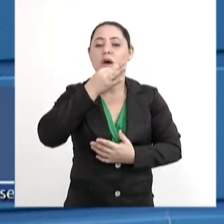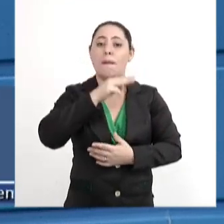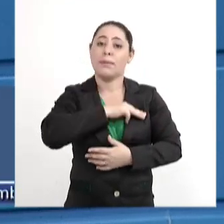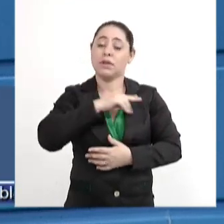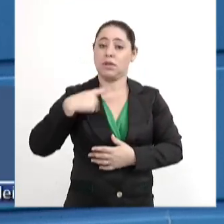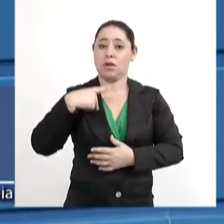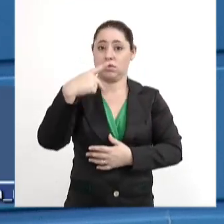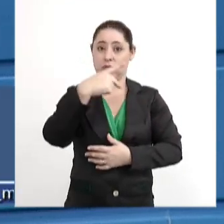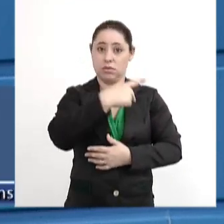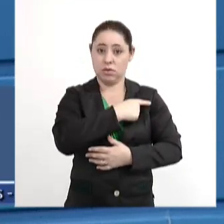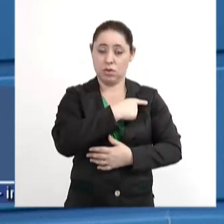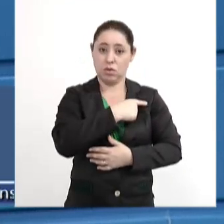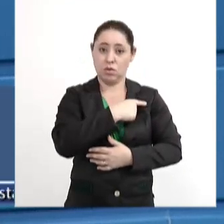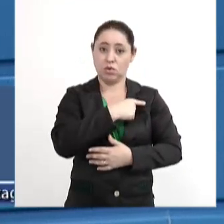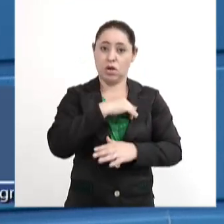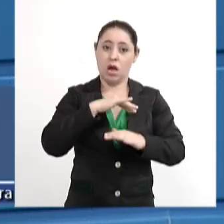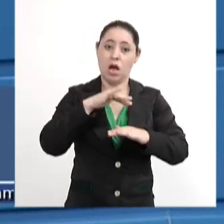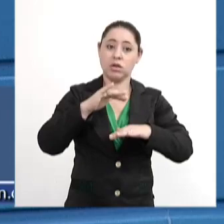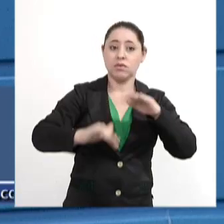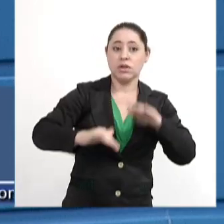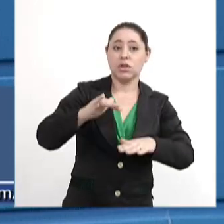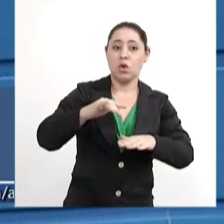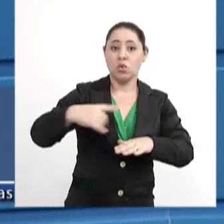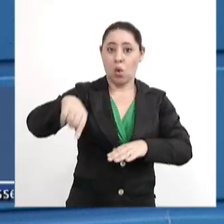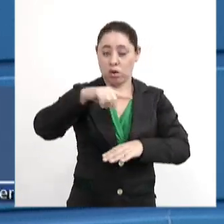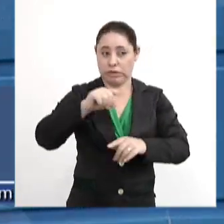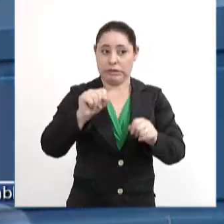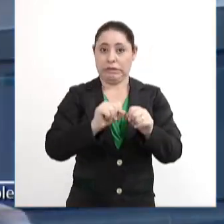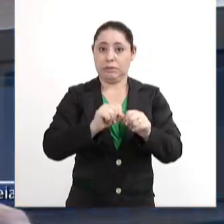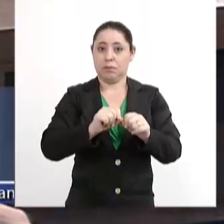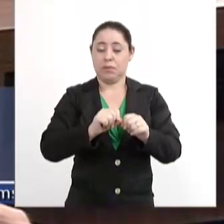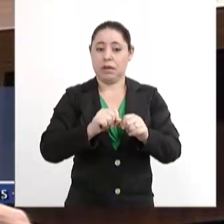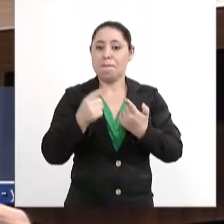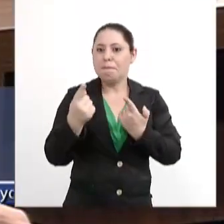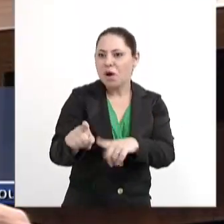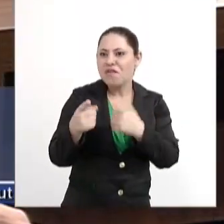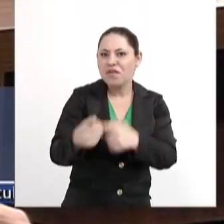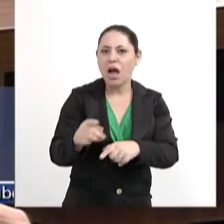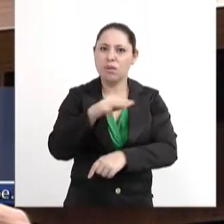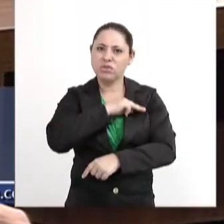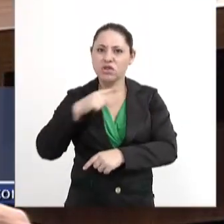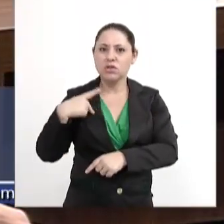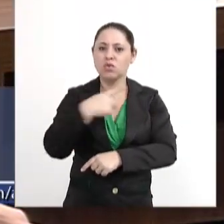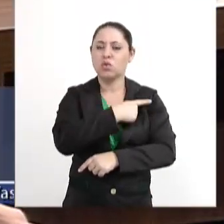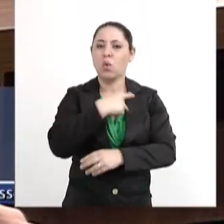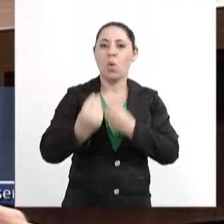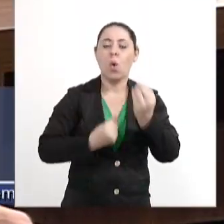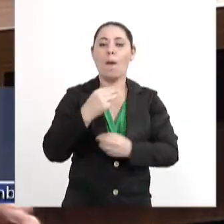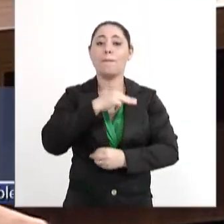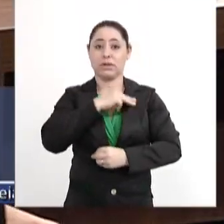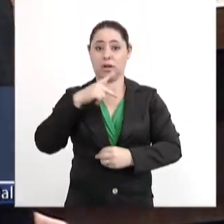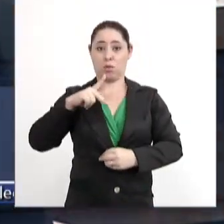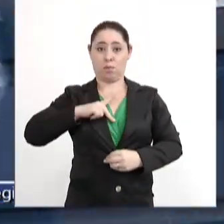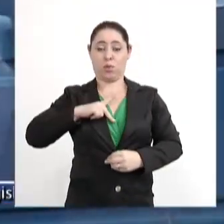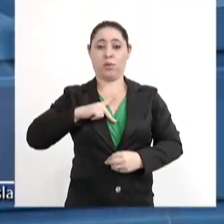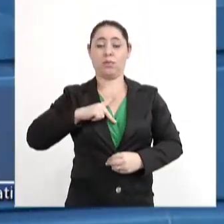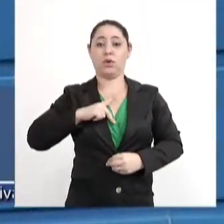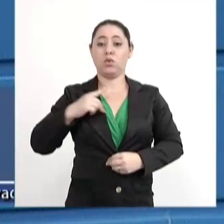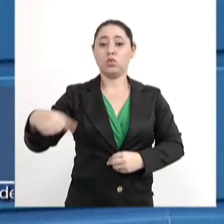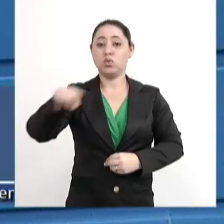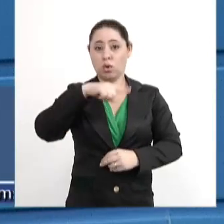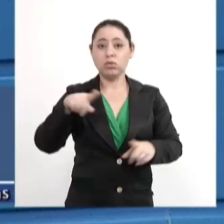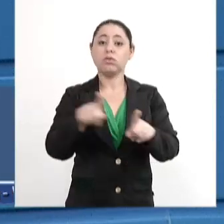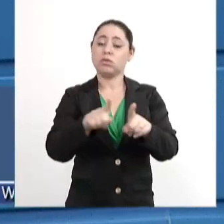Ministério da Saúde, de repente a gente mesmo provocar o Ministério da Saúde, através do Ministério Público, nós mesmos, com